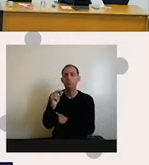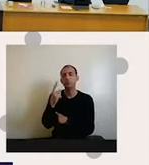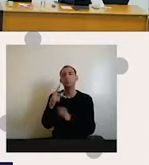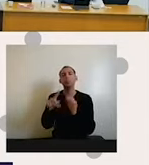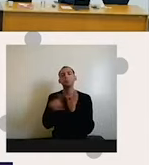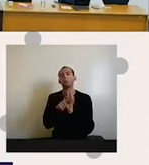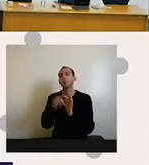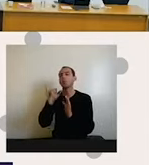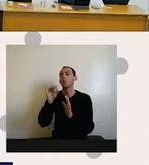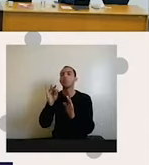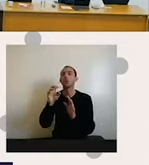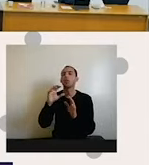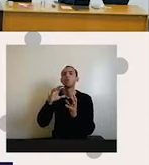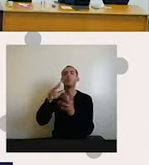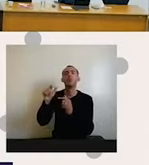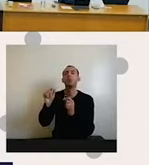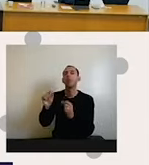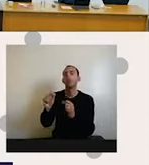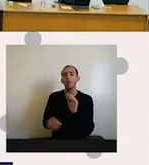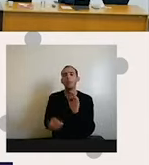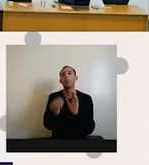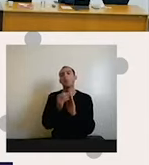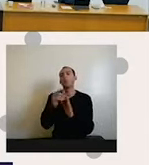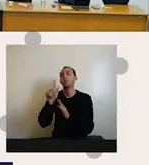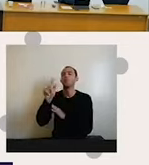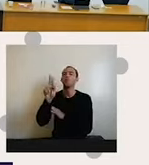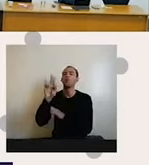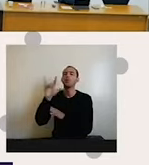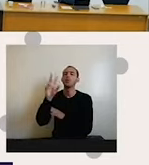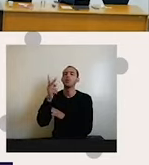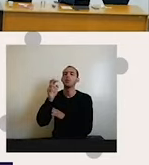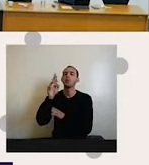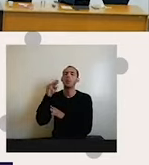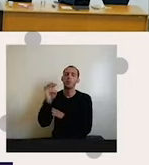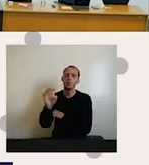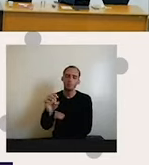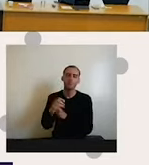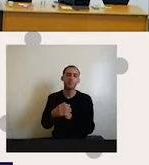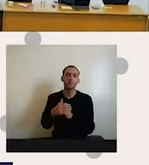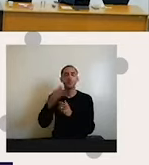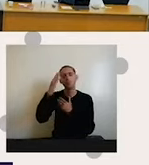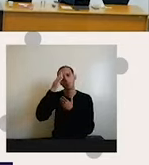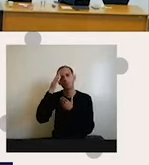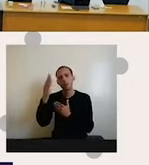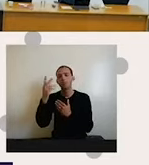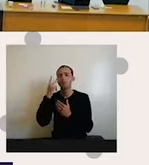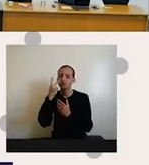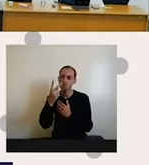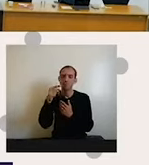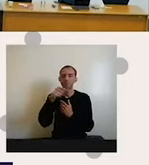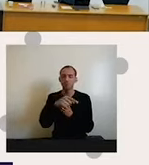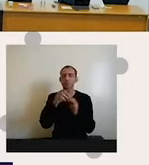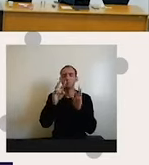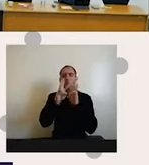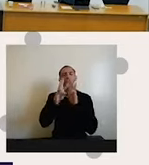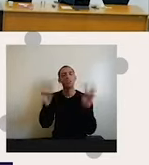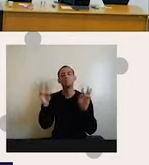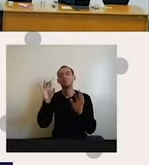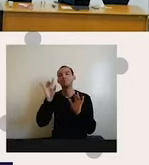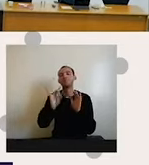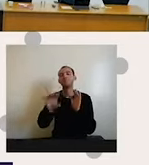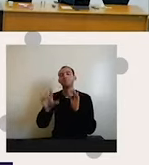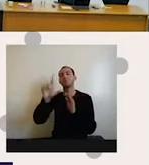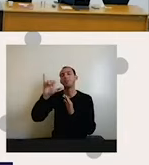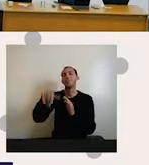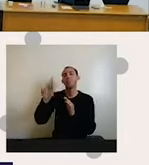viu? Esse é o link, né, do portal CIF Brasil, onde eu vou colocando os códigos da CIF que vão falando sobre fatores